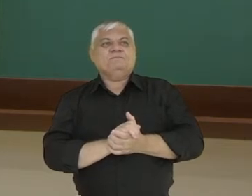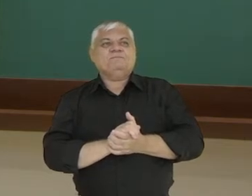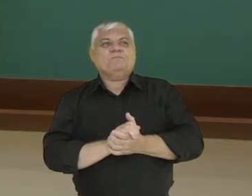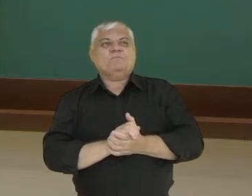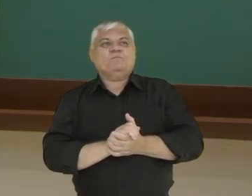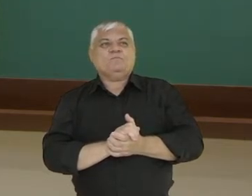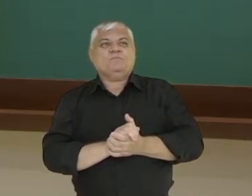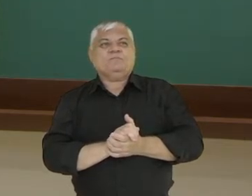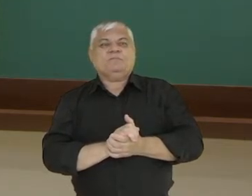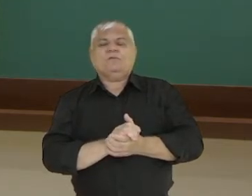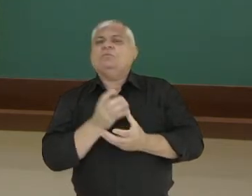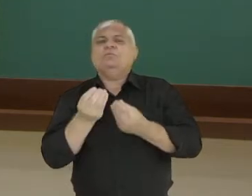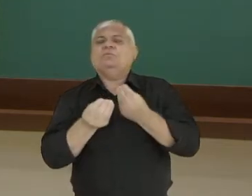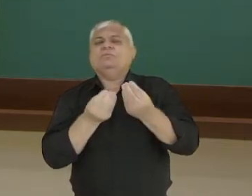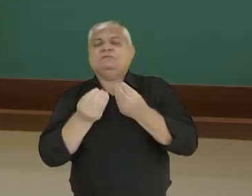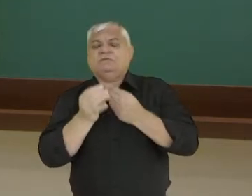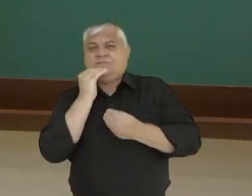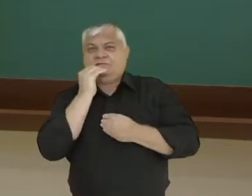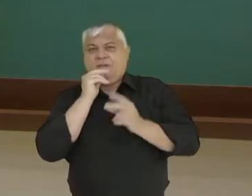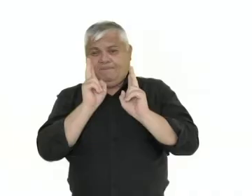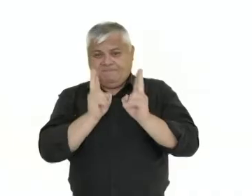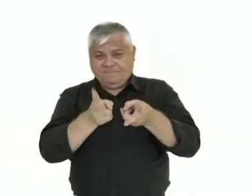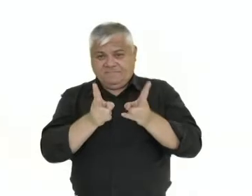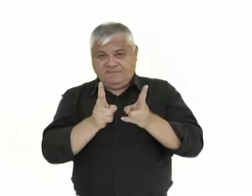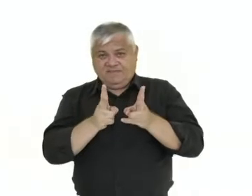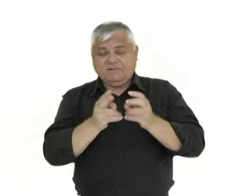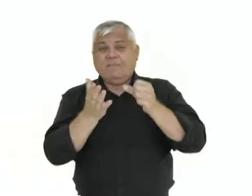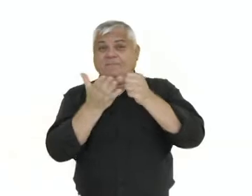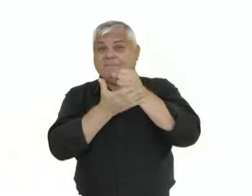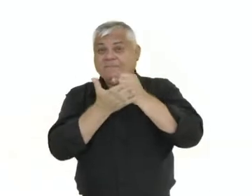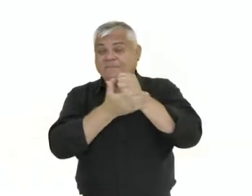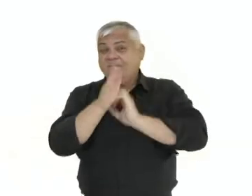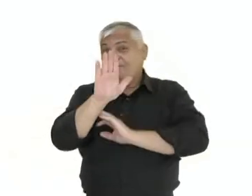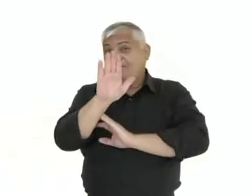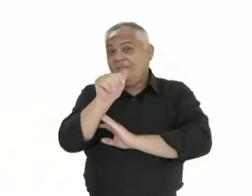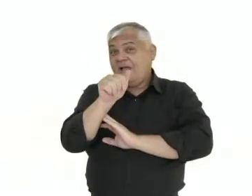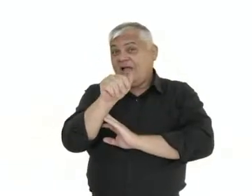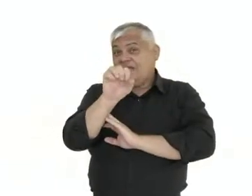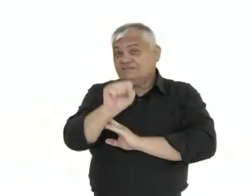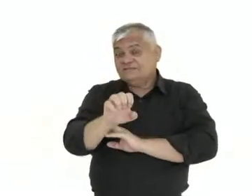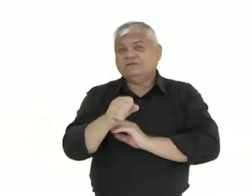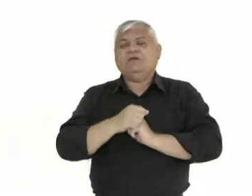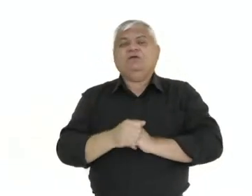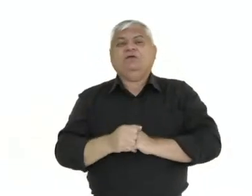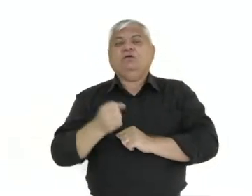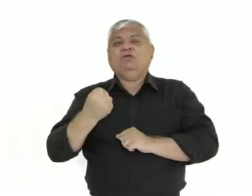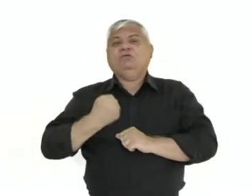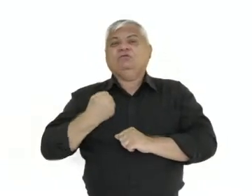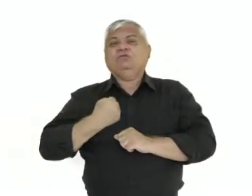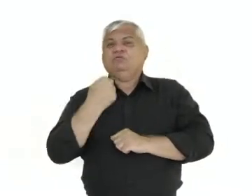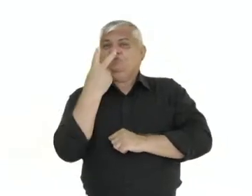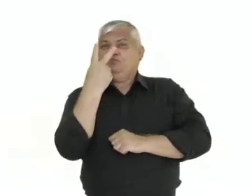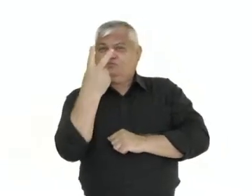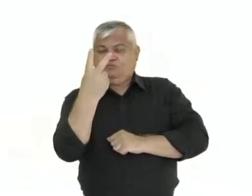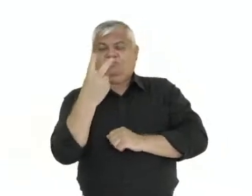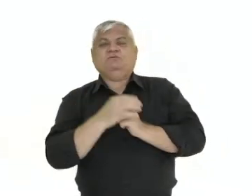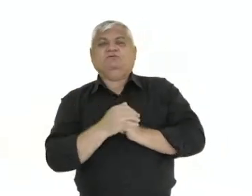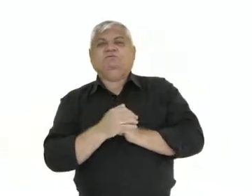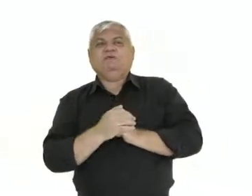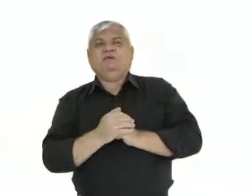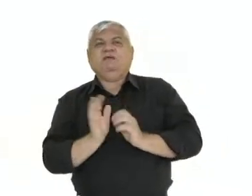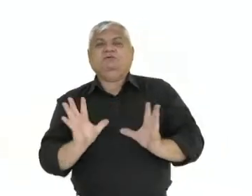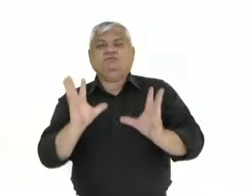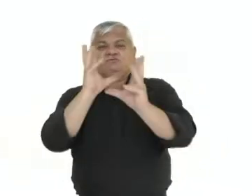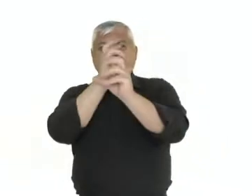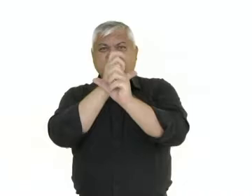Então, conclusão. Em uma mesma base, o logaritmo do produto de dois números positivos é igual à